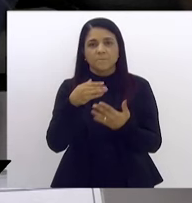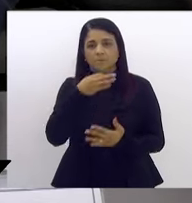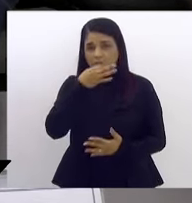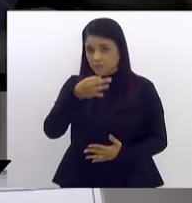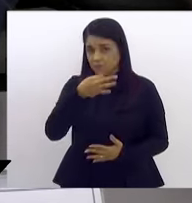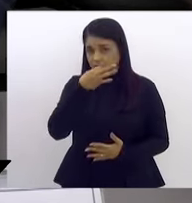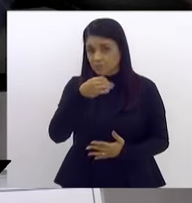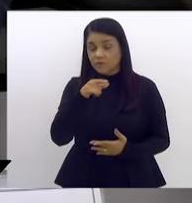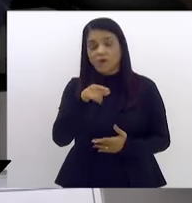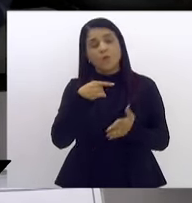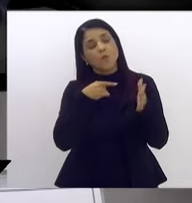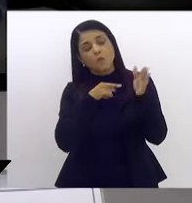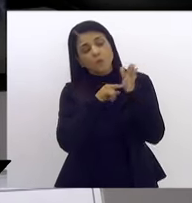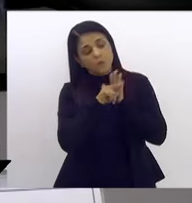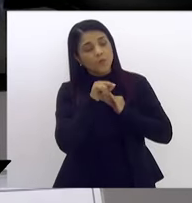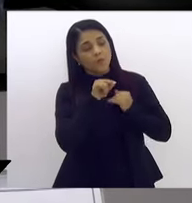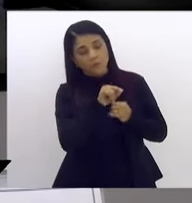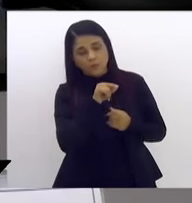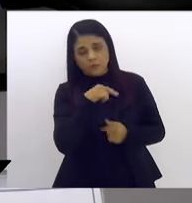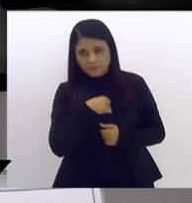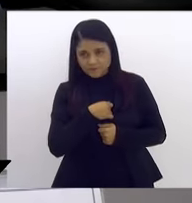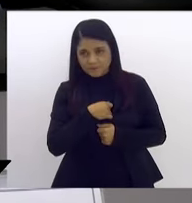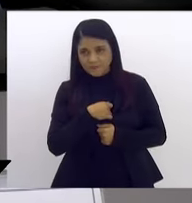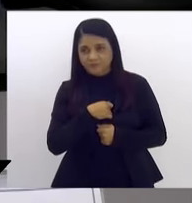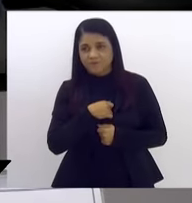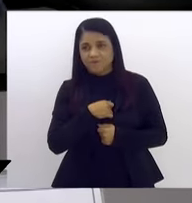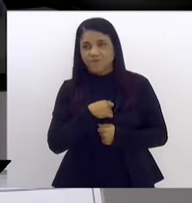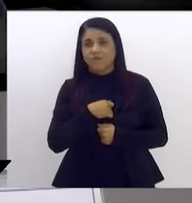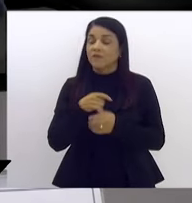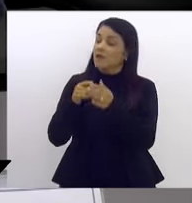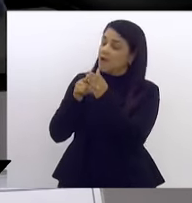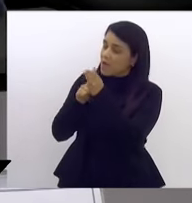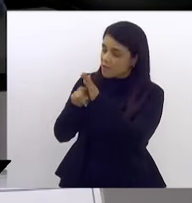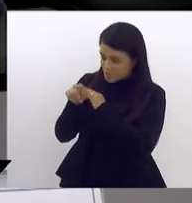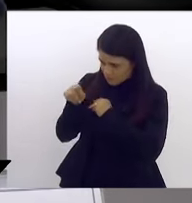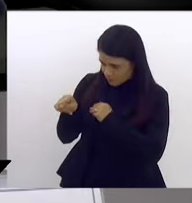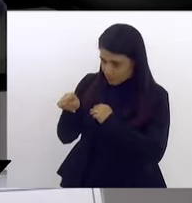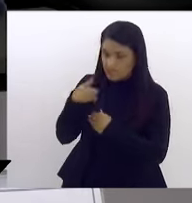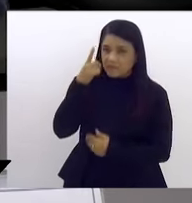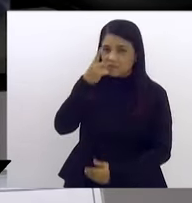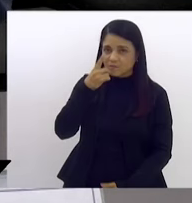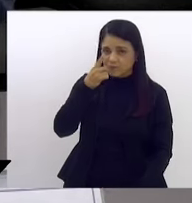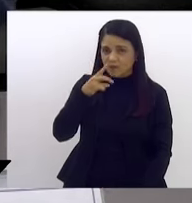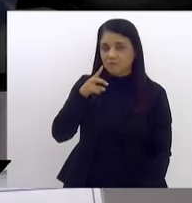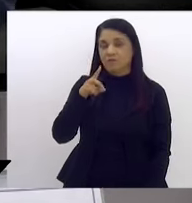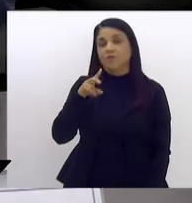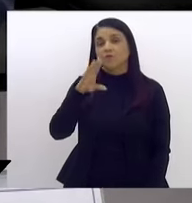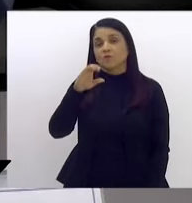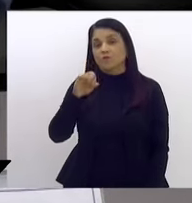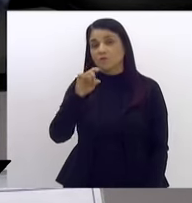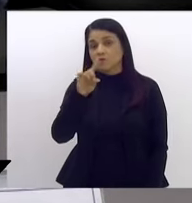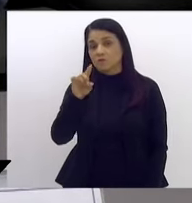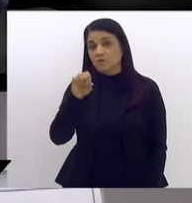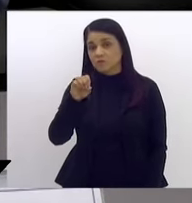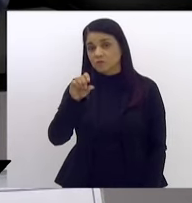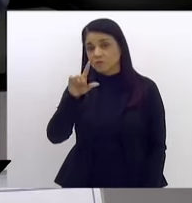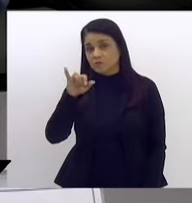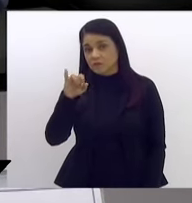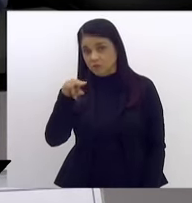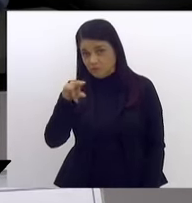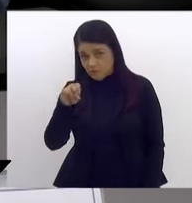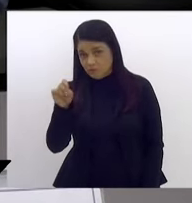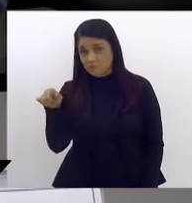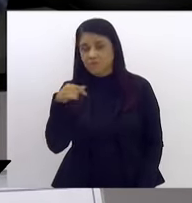pergunto a vossa excelência o seguinte e e também essa pergunta é extensiva ao Deputado Vinícius cosol e se nós fizéssemos